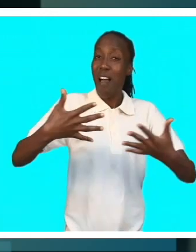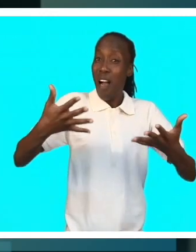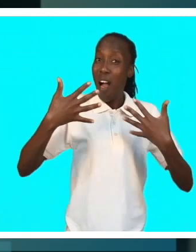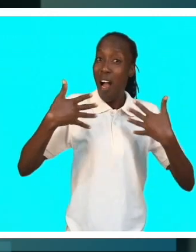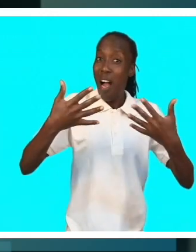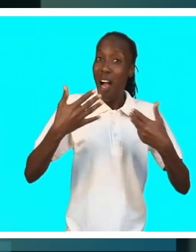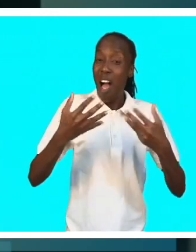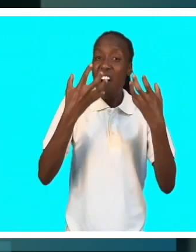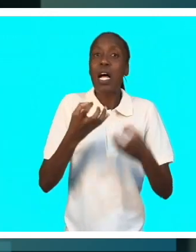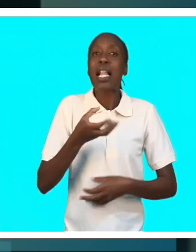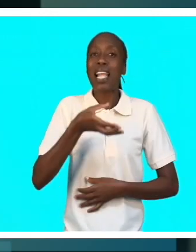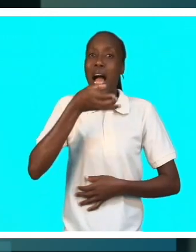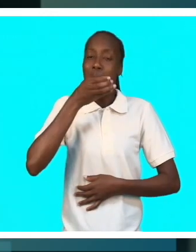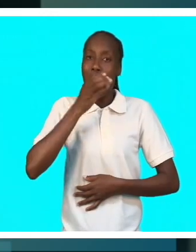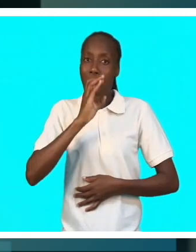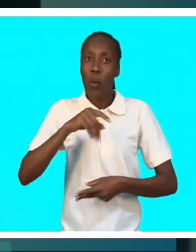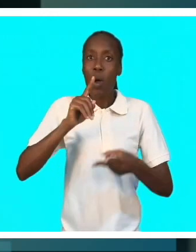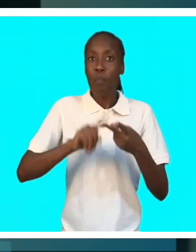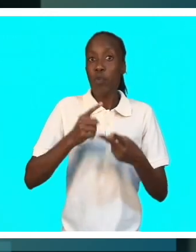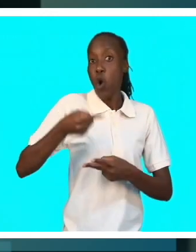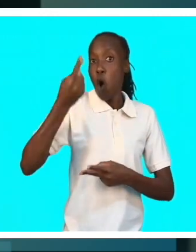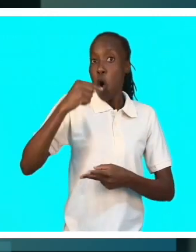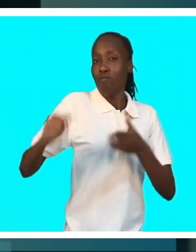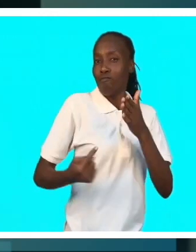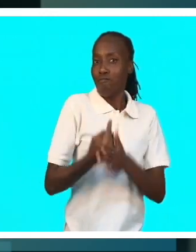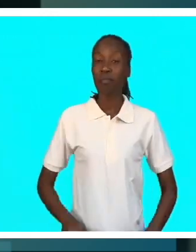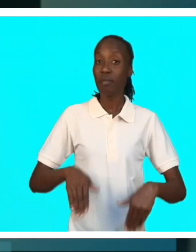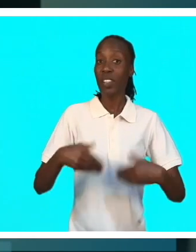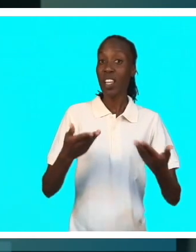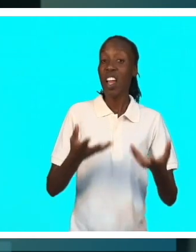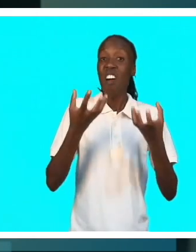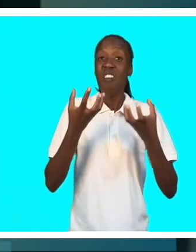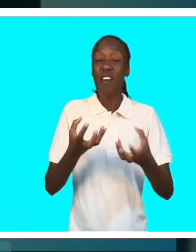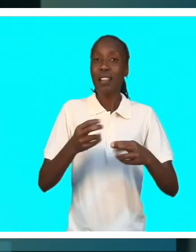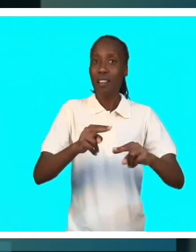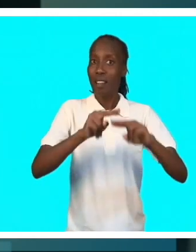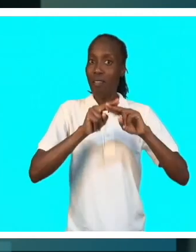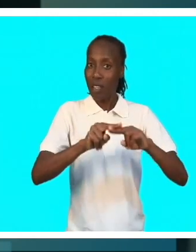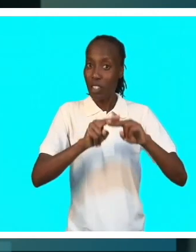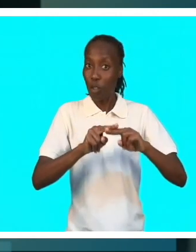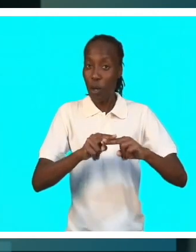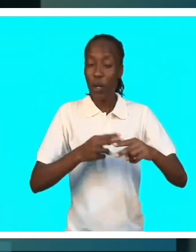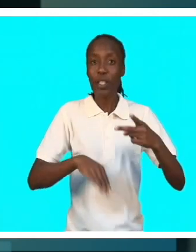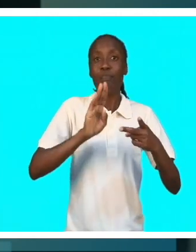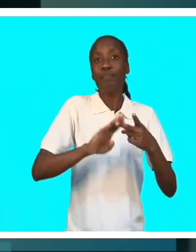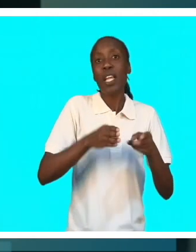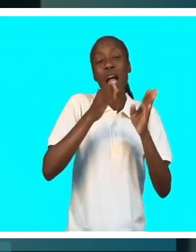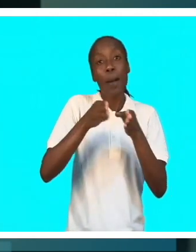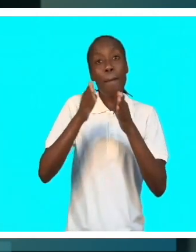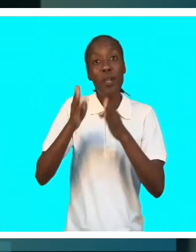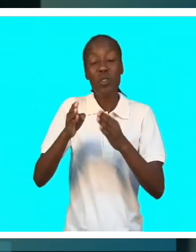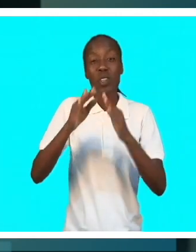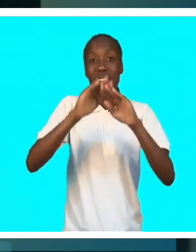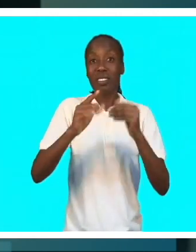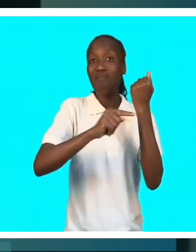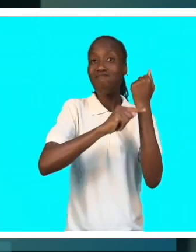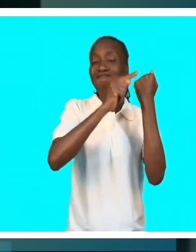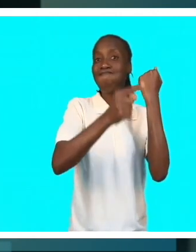Ajudei uma criança que já não aguentava nada devido ao calor. Aqui não temos transportes. A pessoa